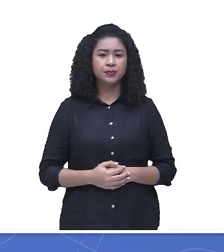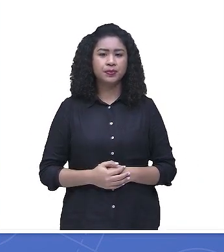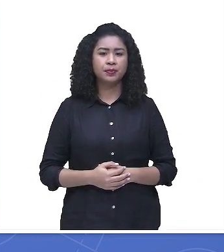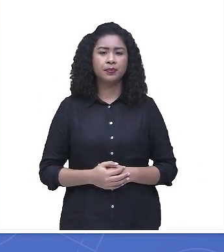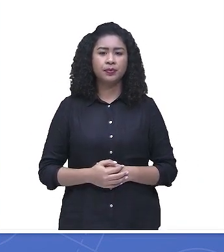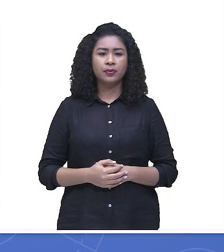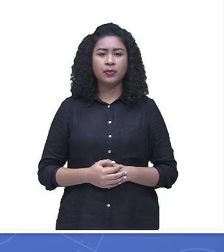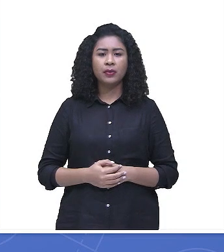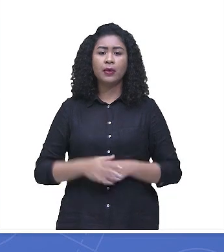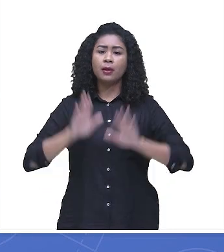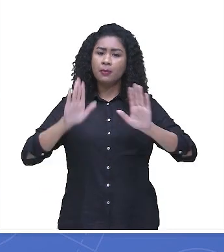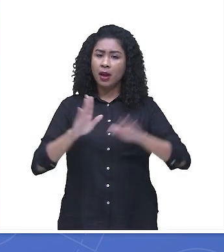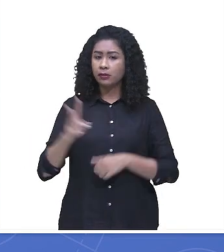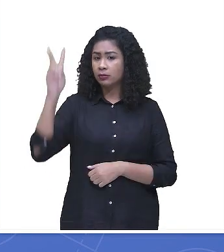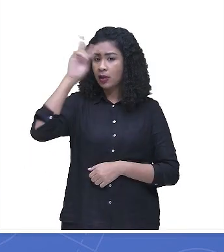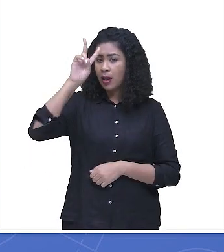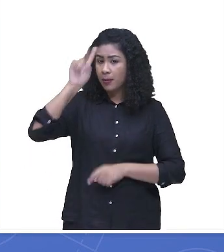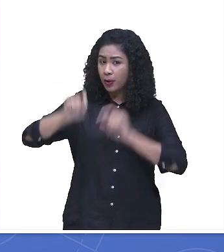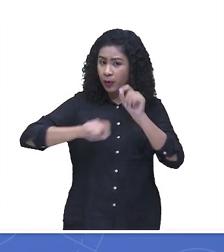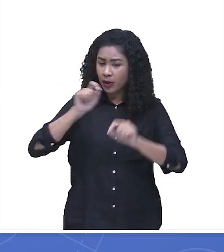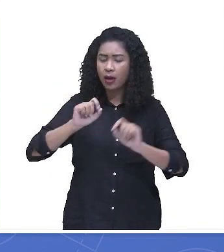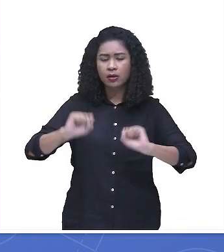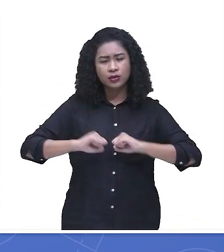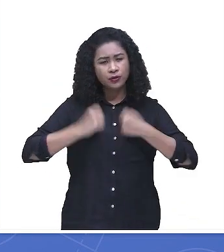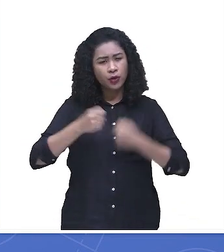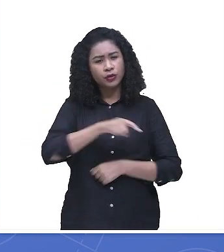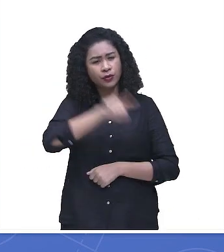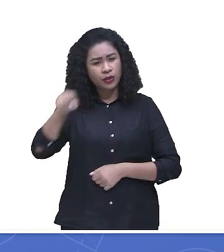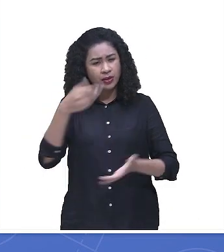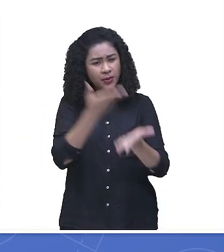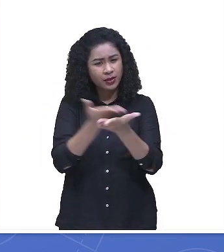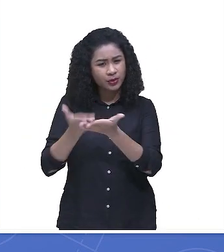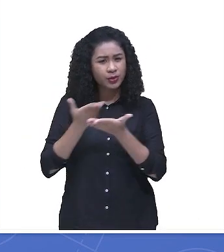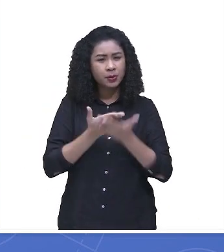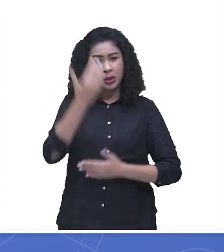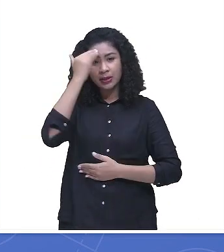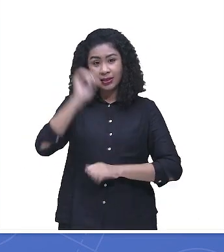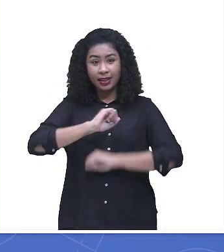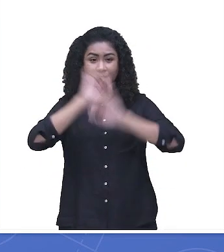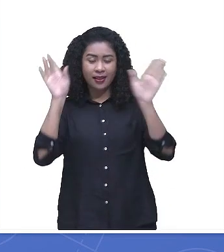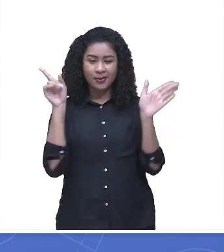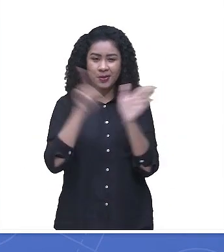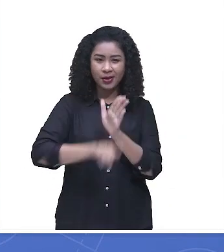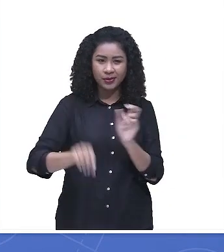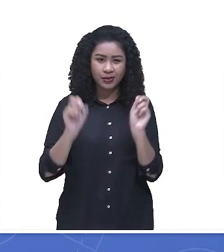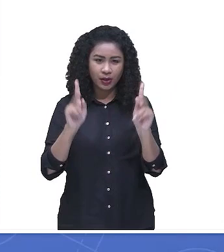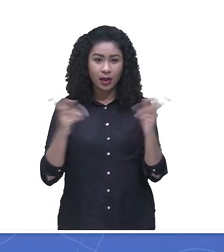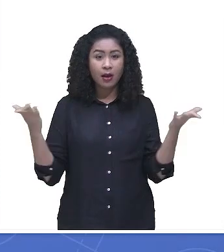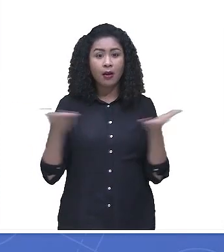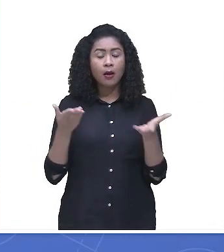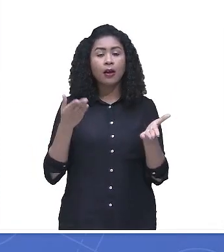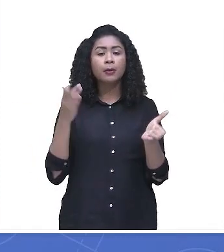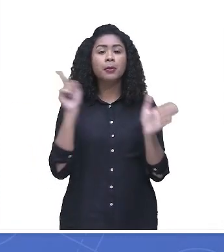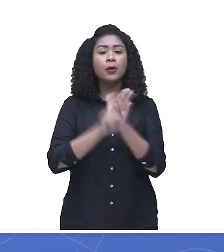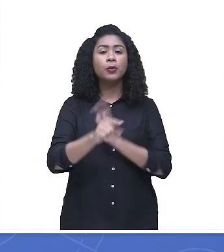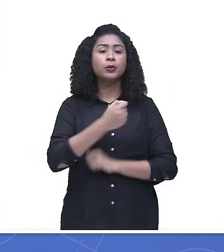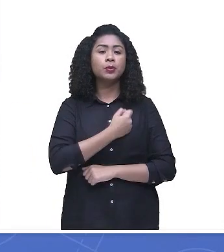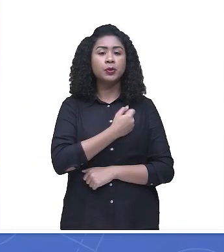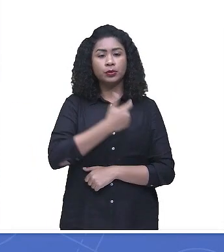o que vale mesmo é você se esforçar para compreender a questão, ok? Já chamando a segunda questão para a nossa primeira série, vamos